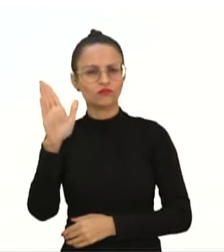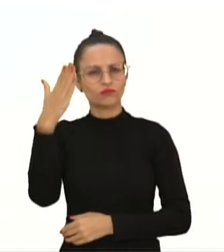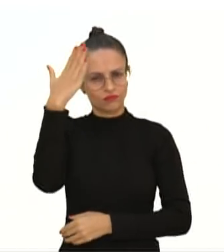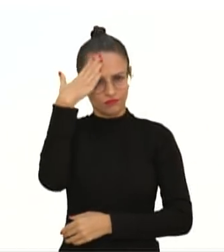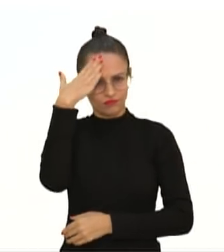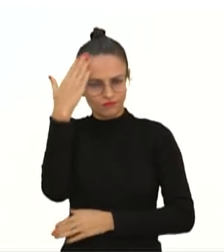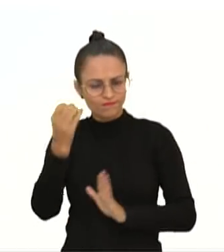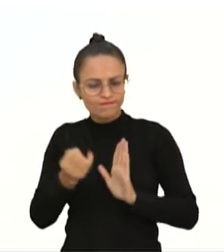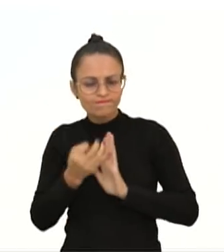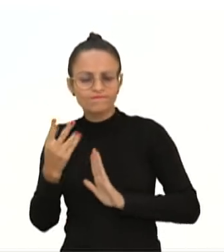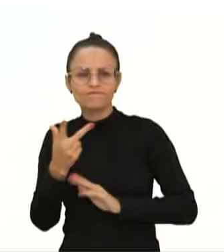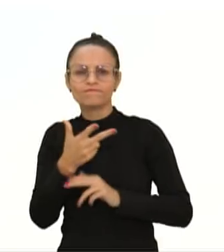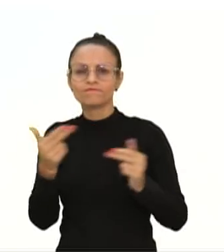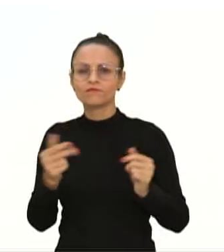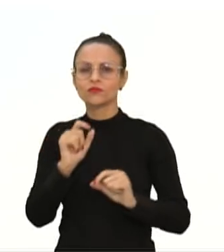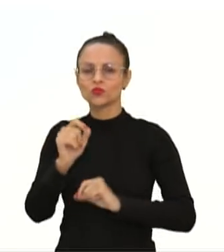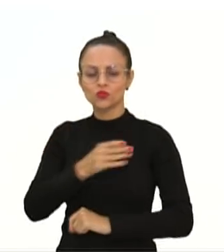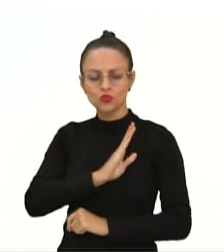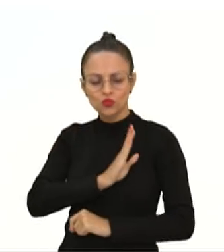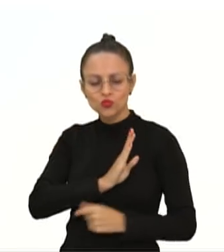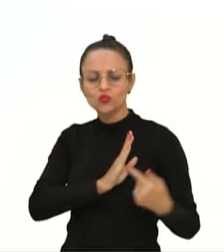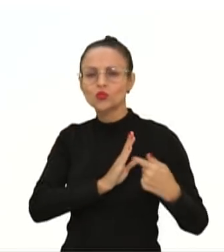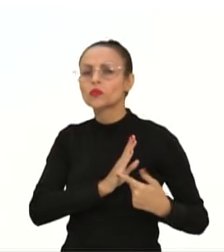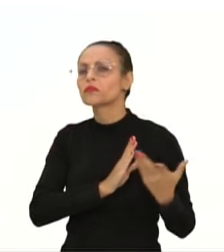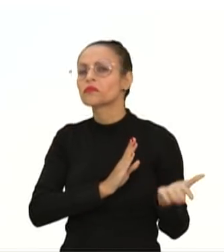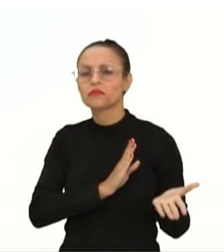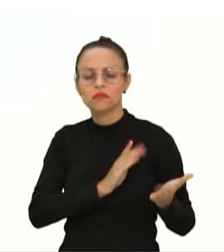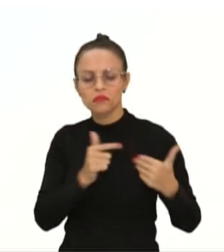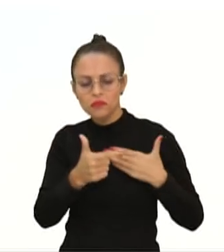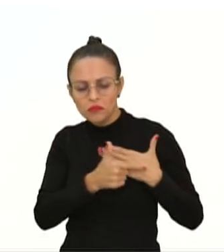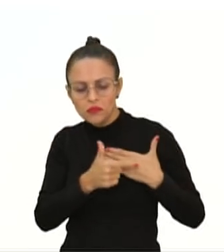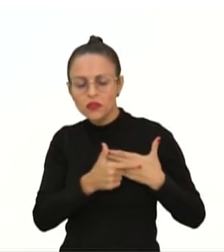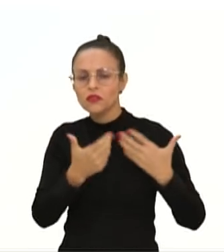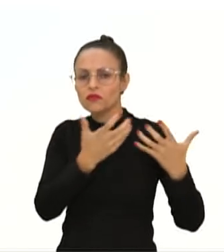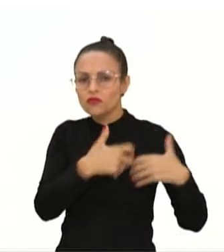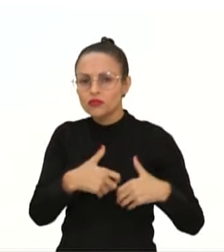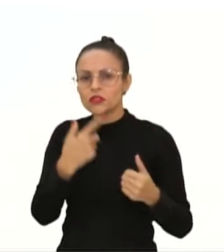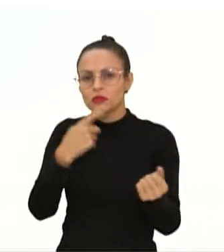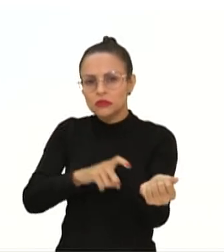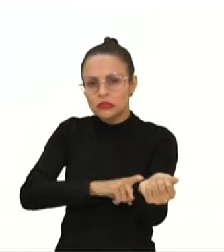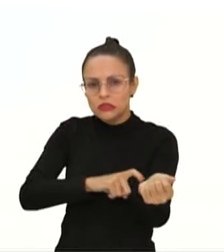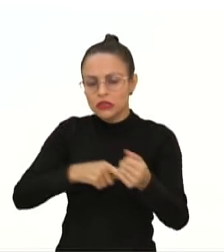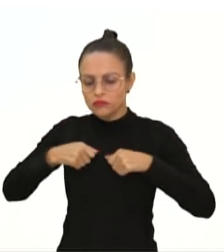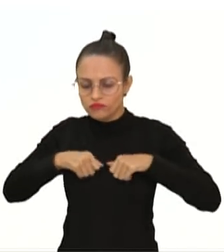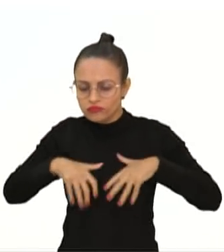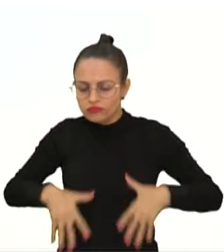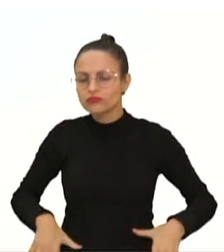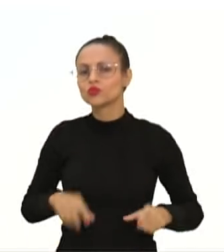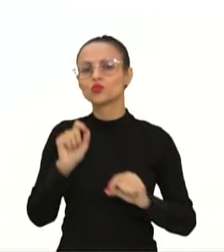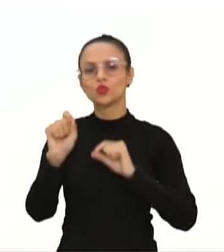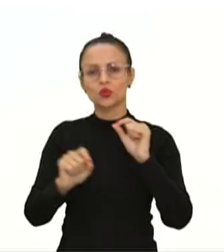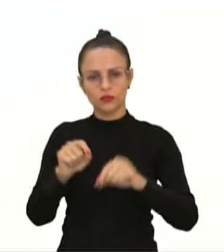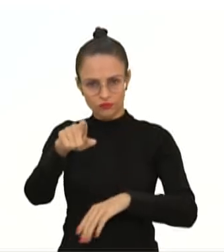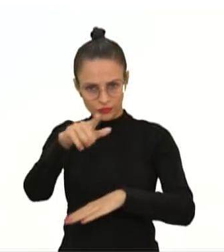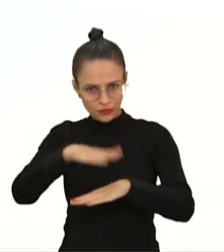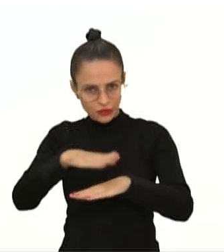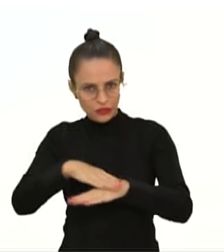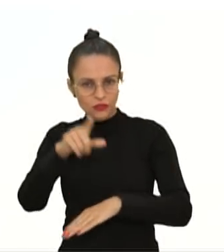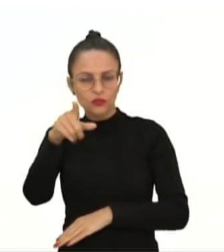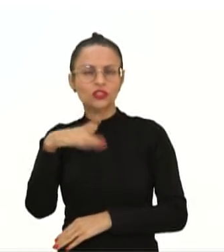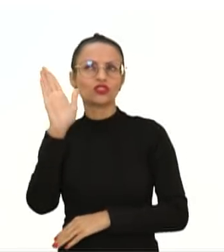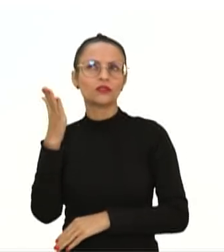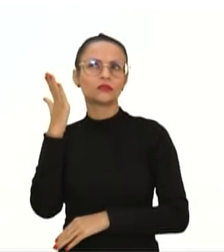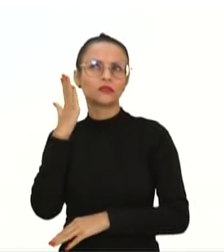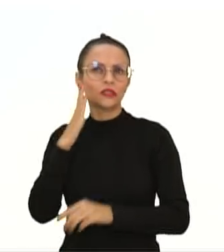saber. Qual que é a função do coração e do sangue, dos vasos sanguíneos? Tenta responder aí o que você já sabe